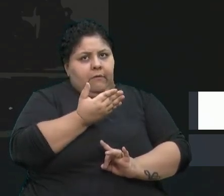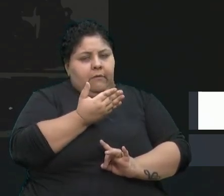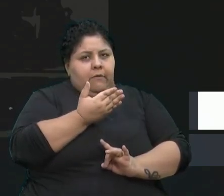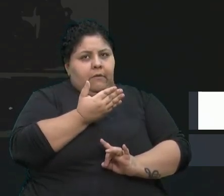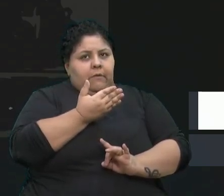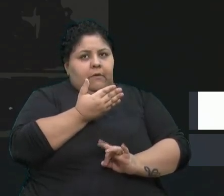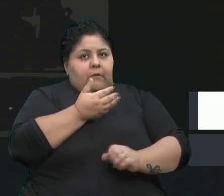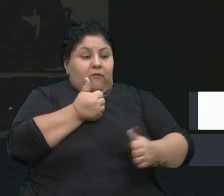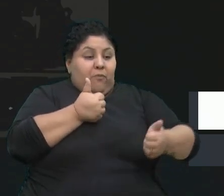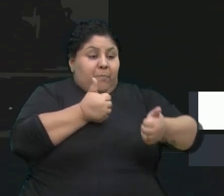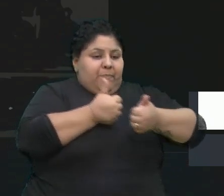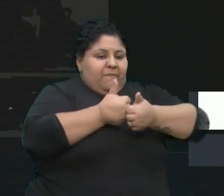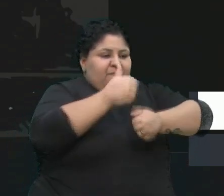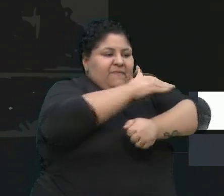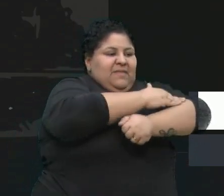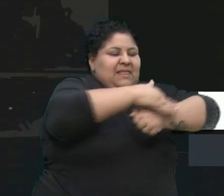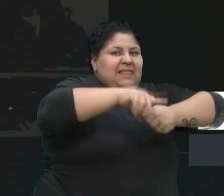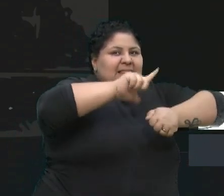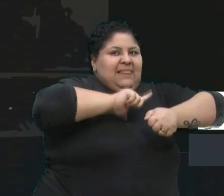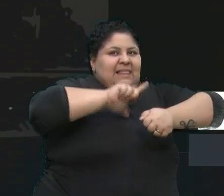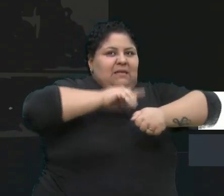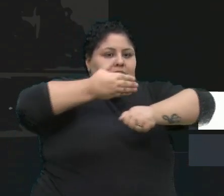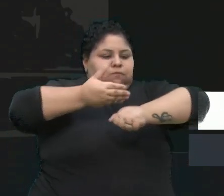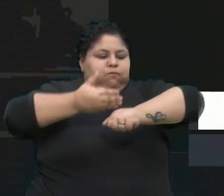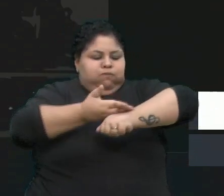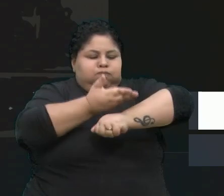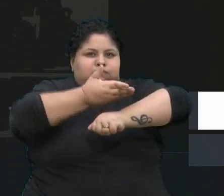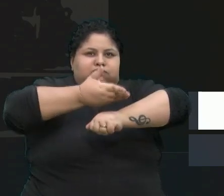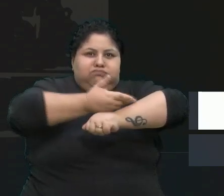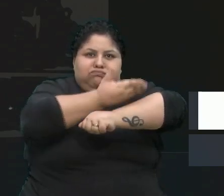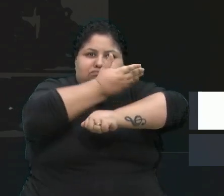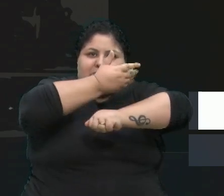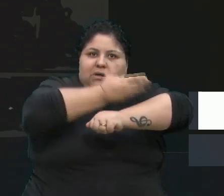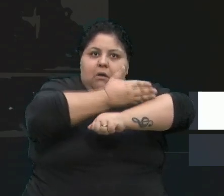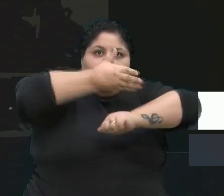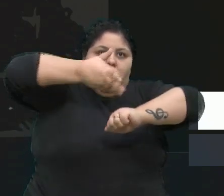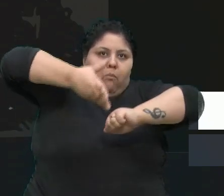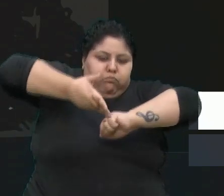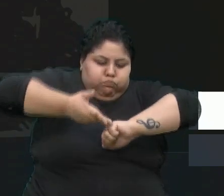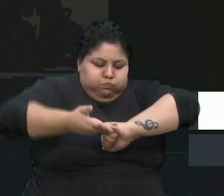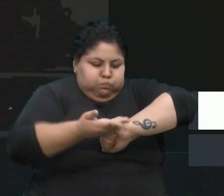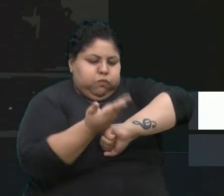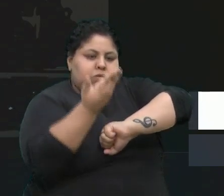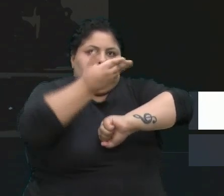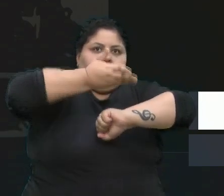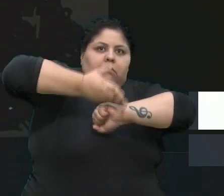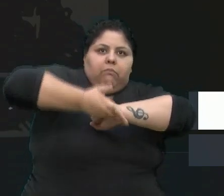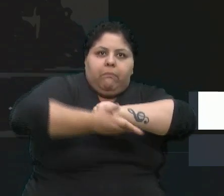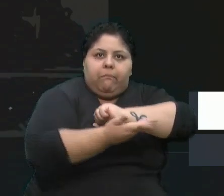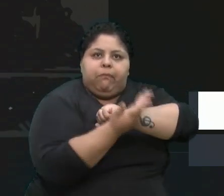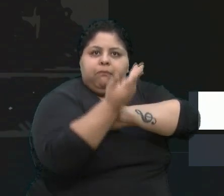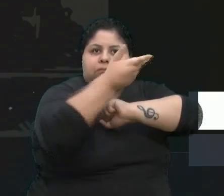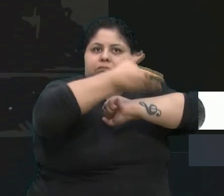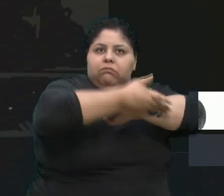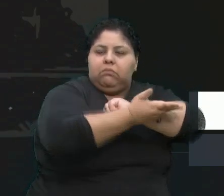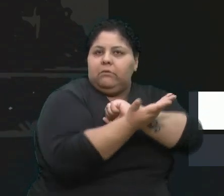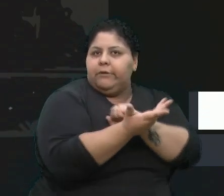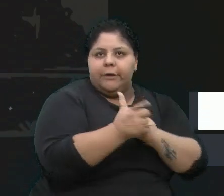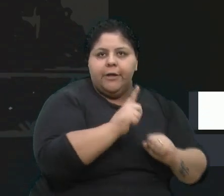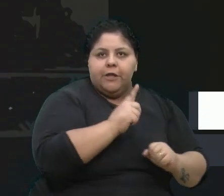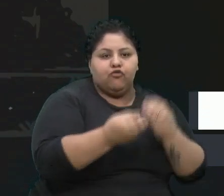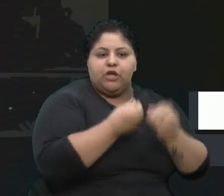acostamento, às vezes existem buracos que são umas verdadeiras crateras. Não tem nem como ficar no acostamento. E as pessoas